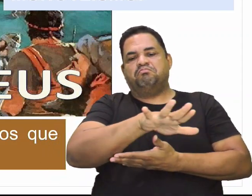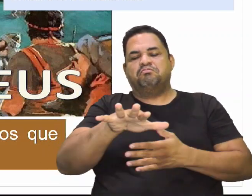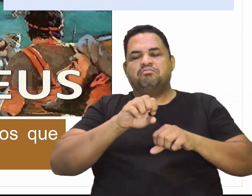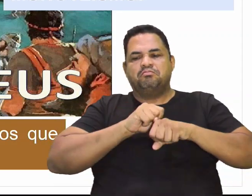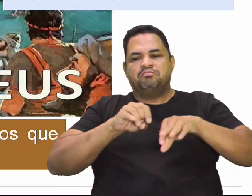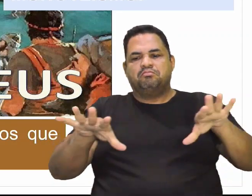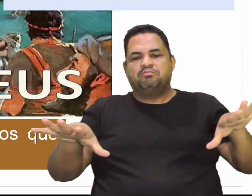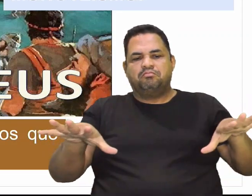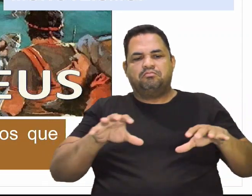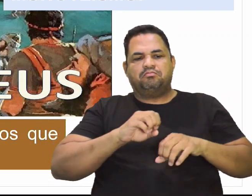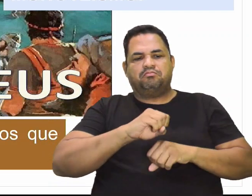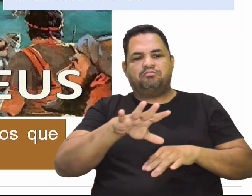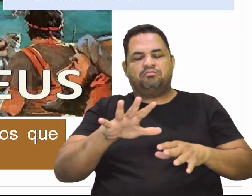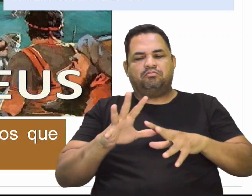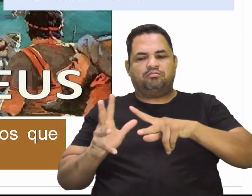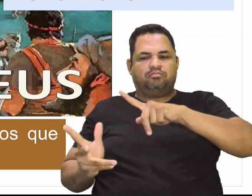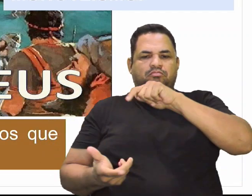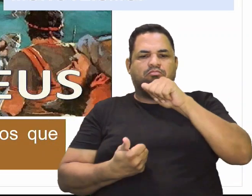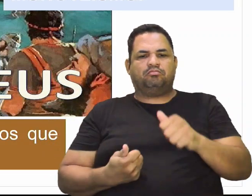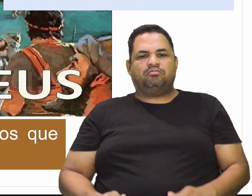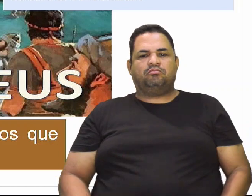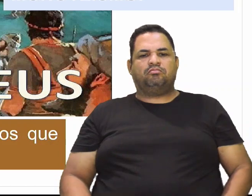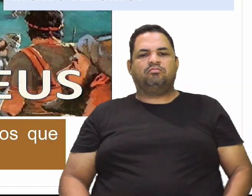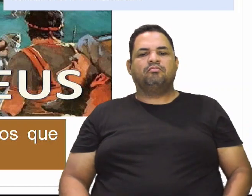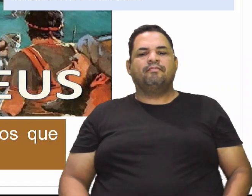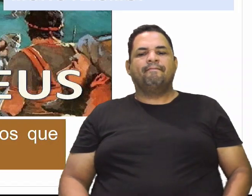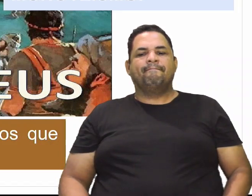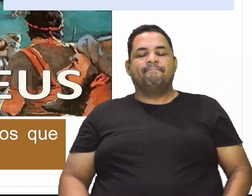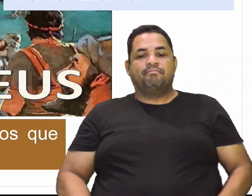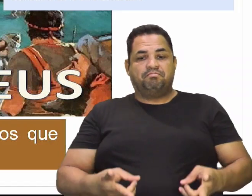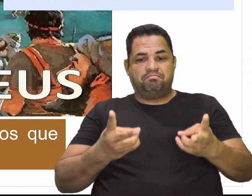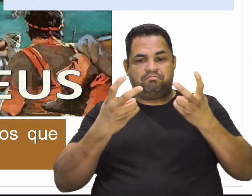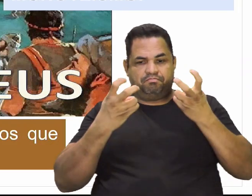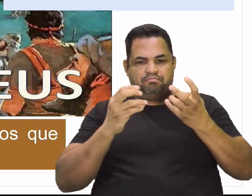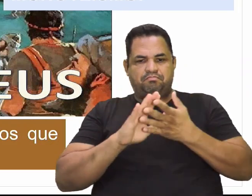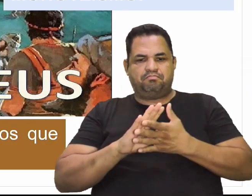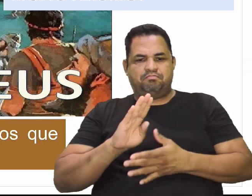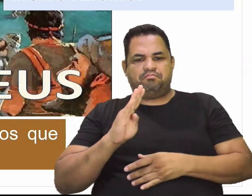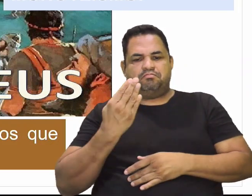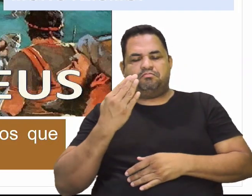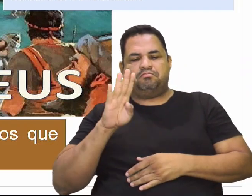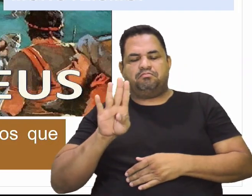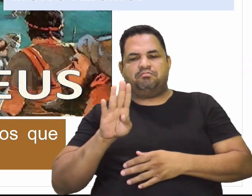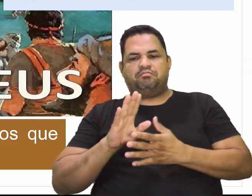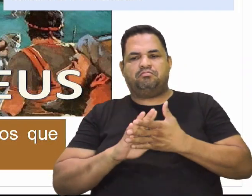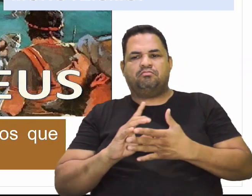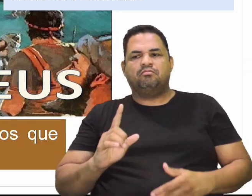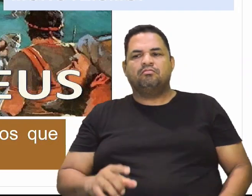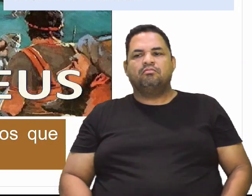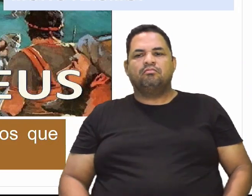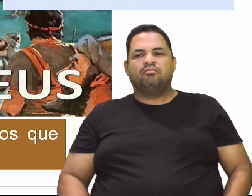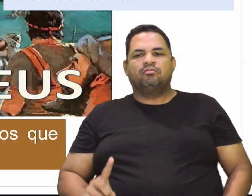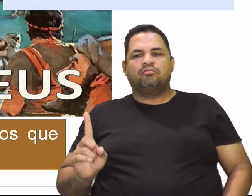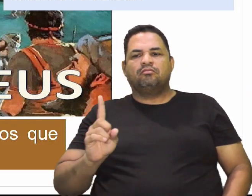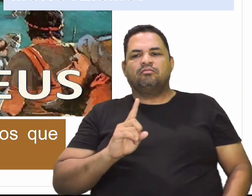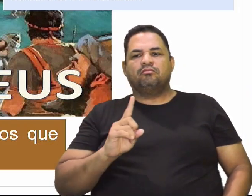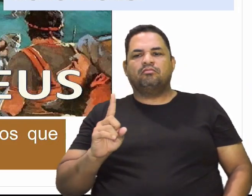pelo mundo. Percebeu? Os hebreus, eles